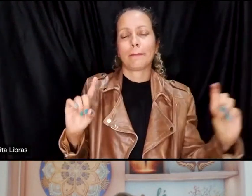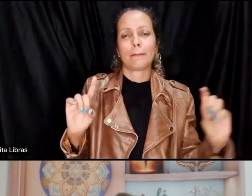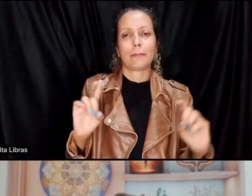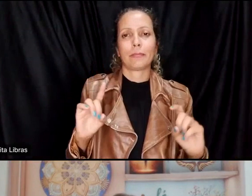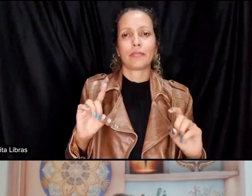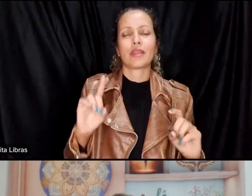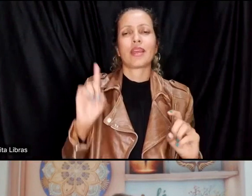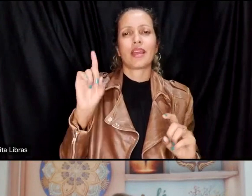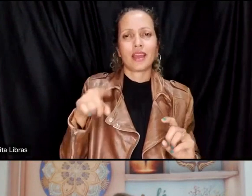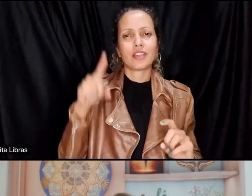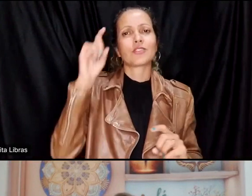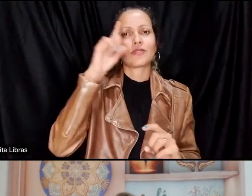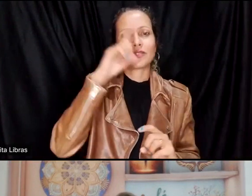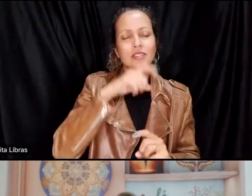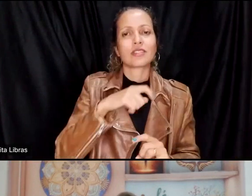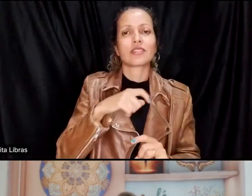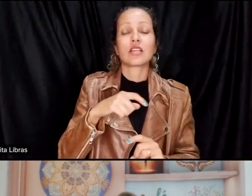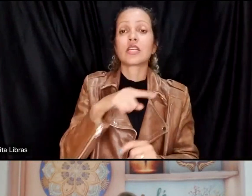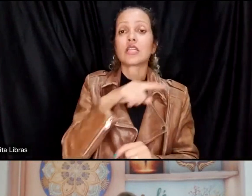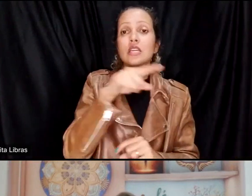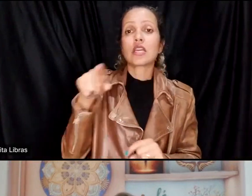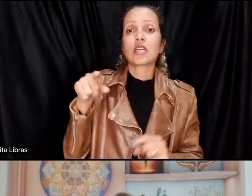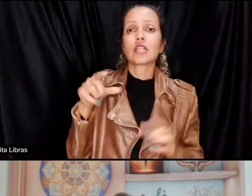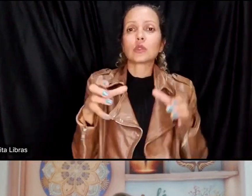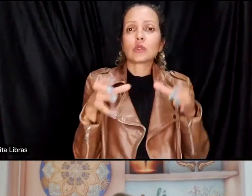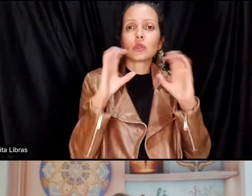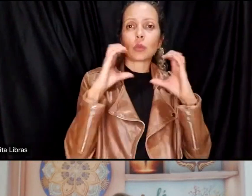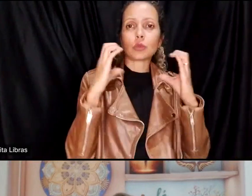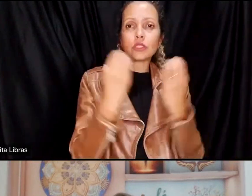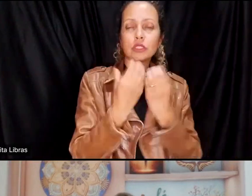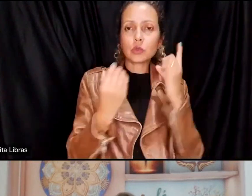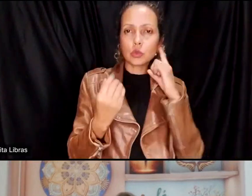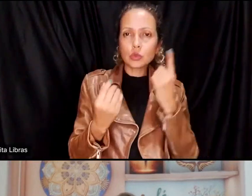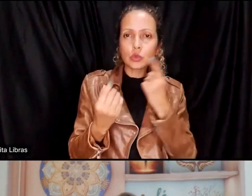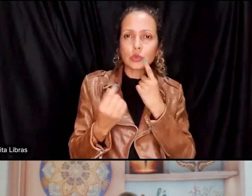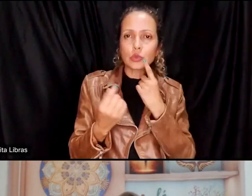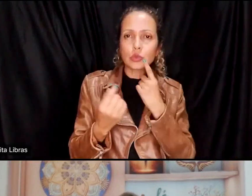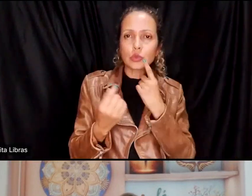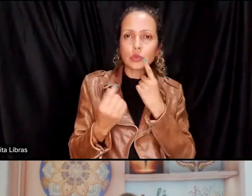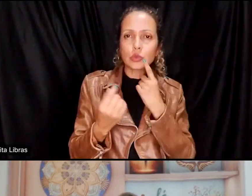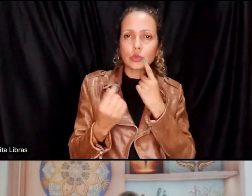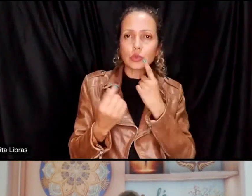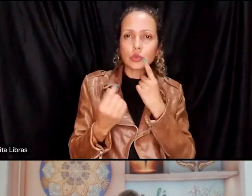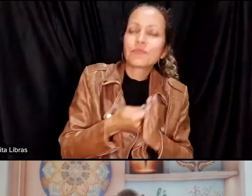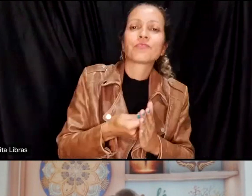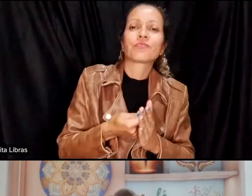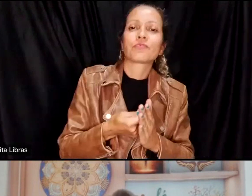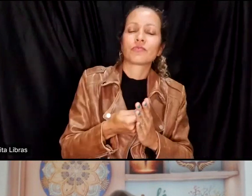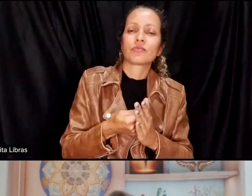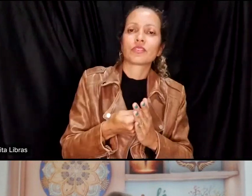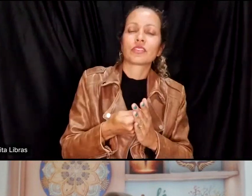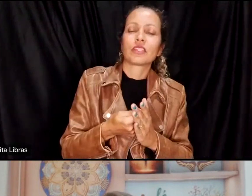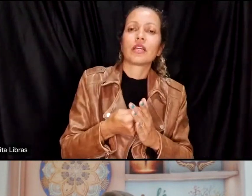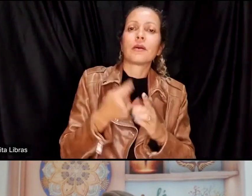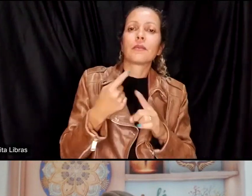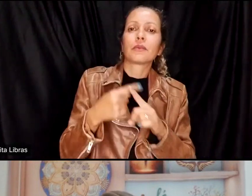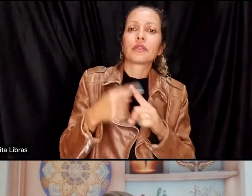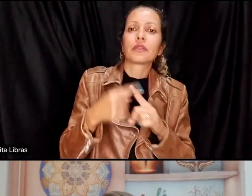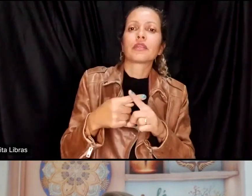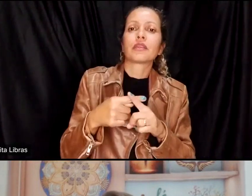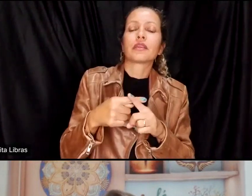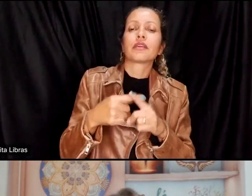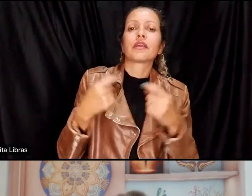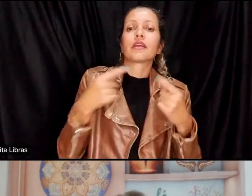grande da comunidade surda é que aceite que eles têm uma diferença linguística.